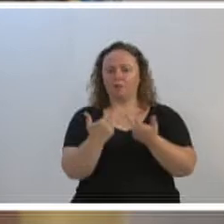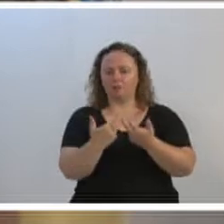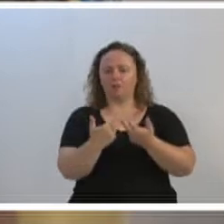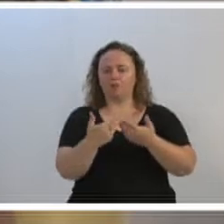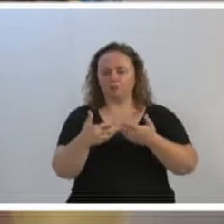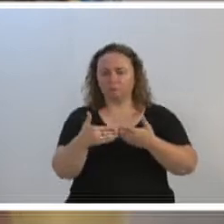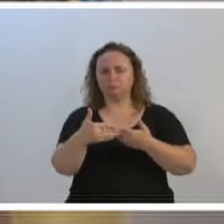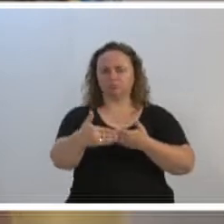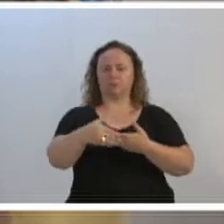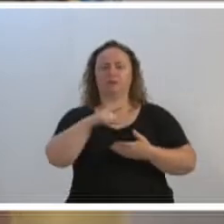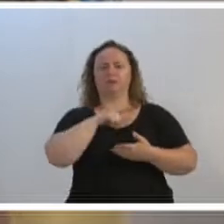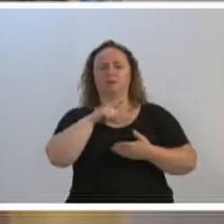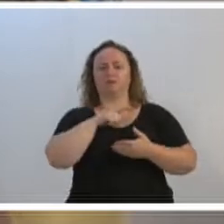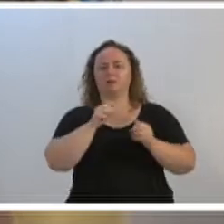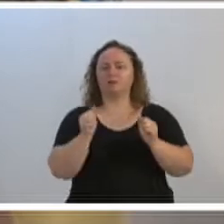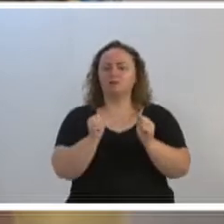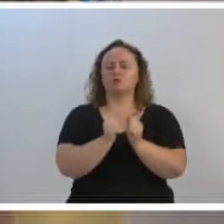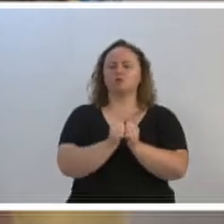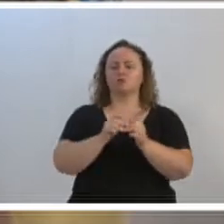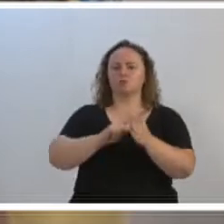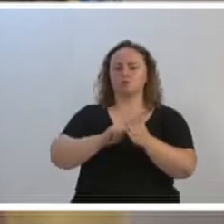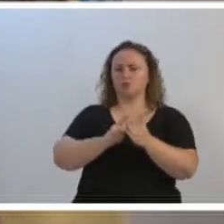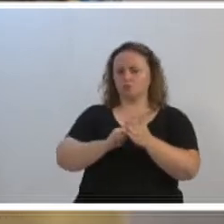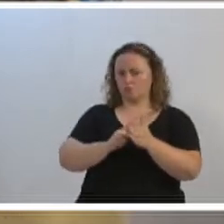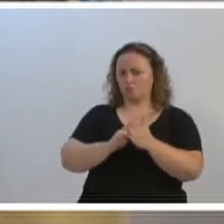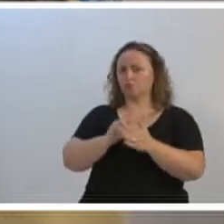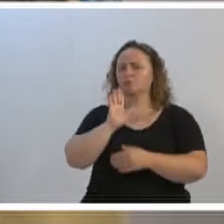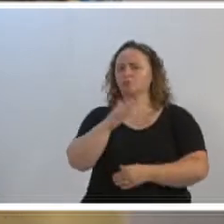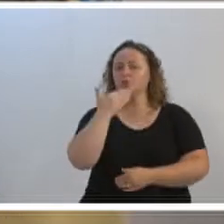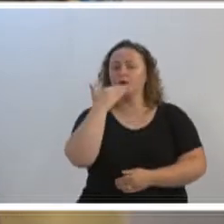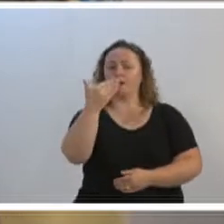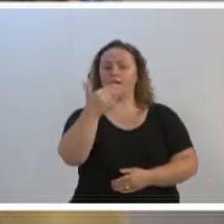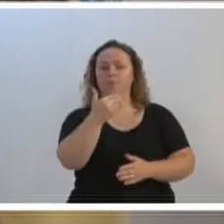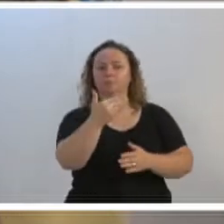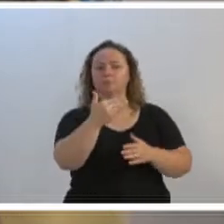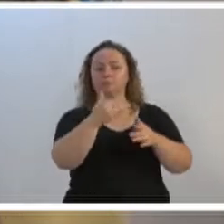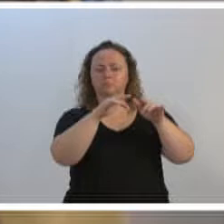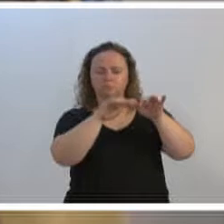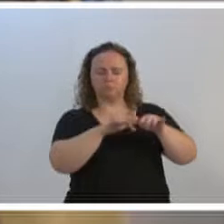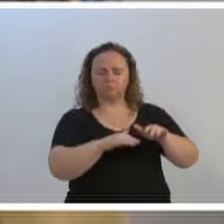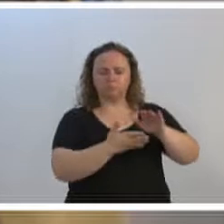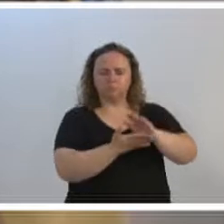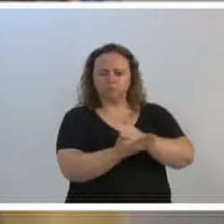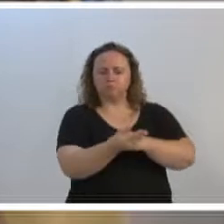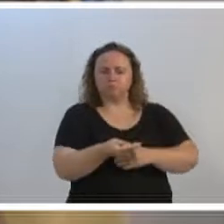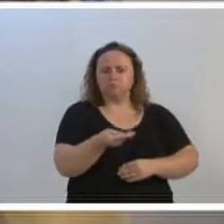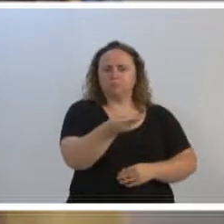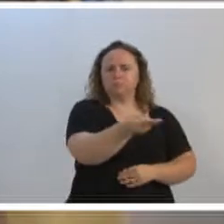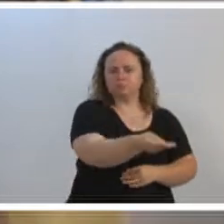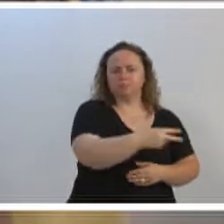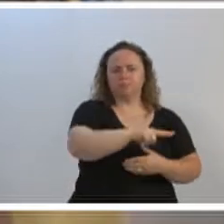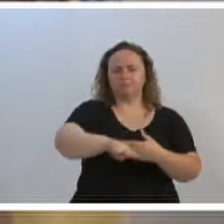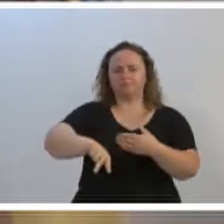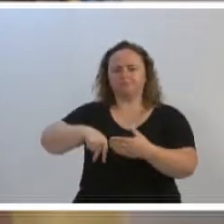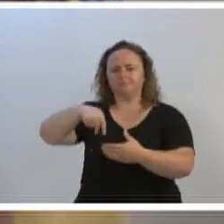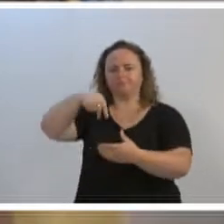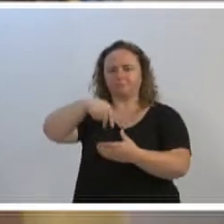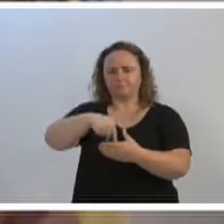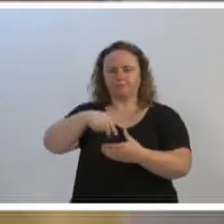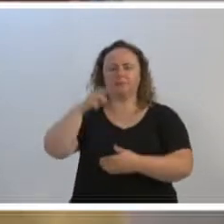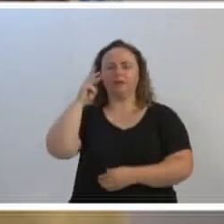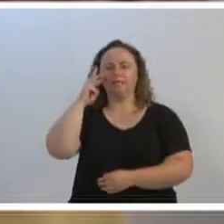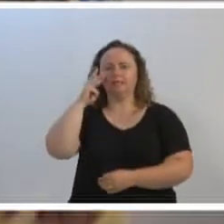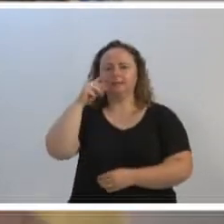sindicato e que o sindicato, conforme já fez a solicitação por escrito, possa fazer uso da tribuna na terça-feira, na próxima